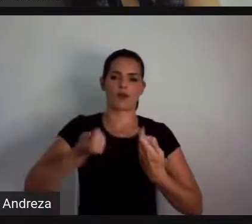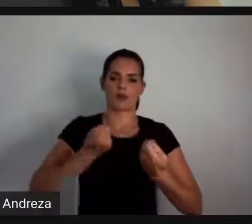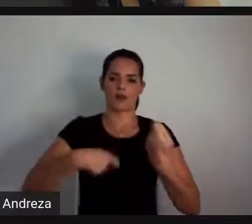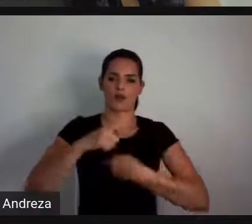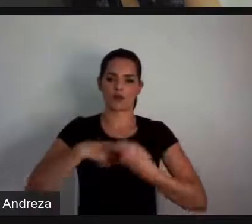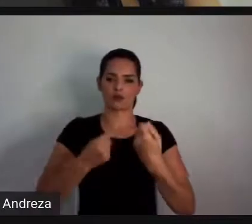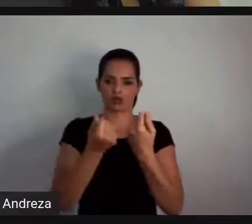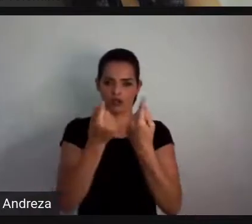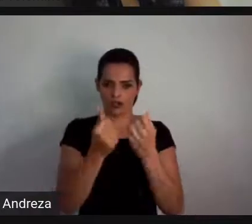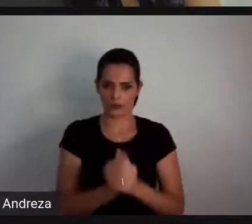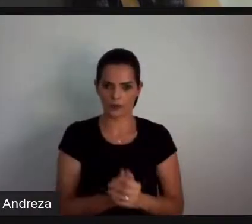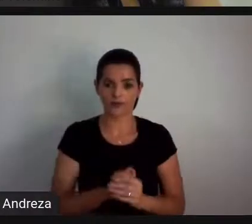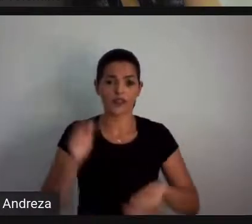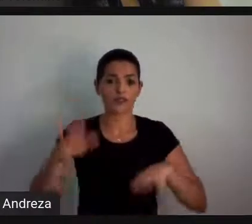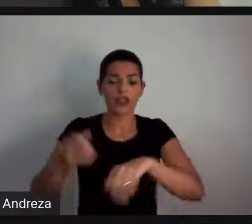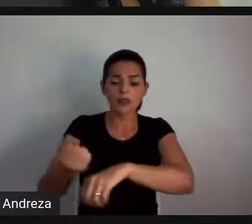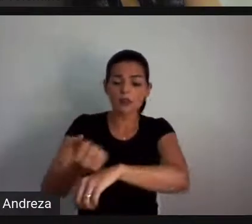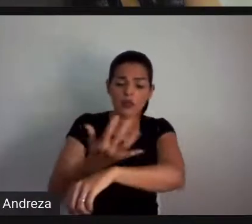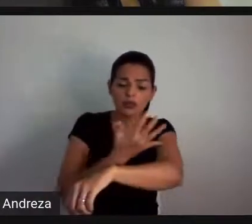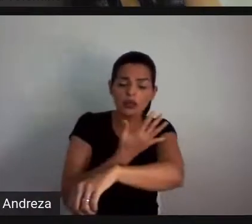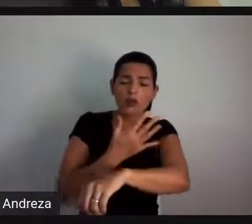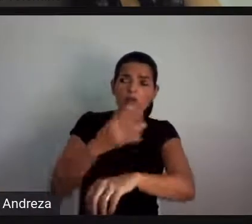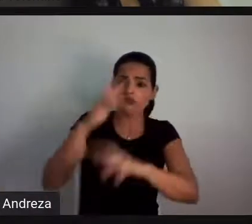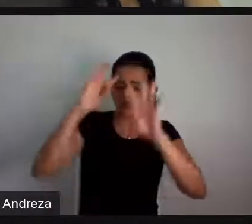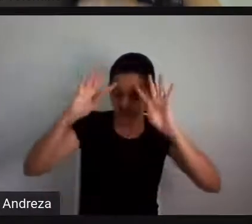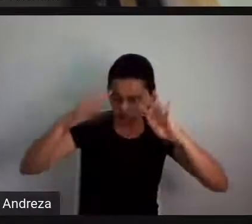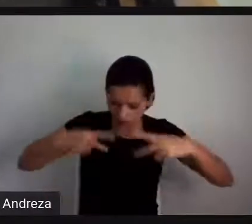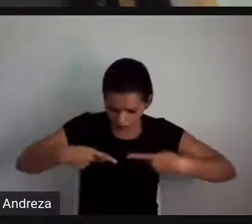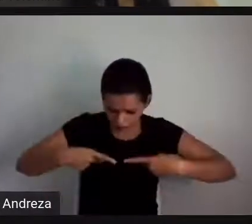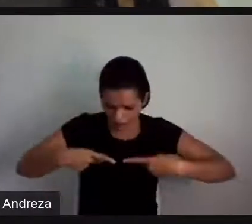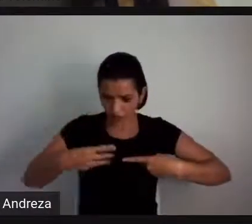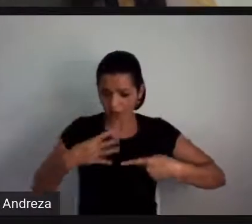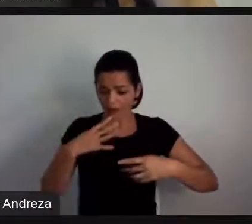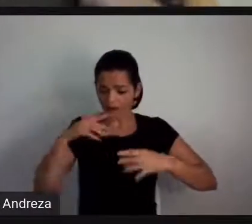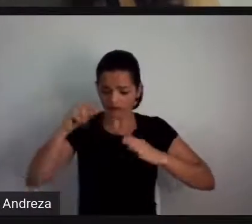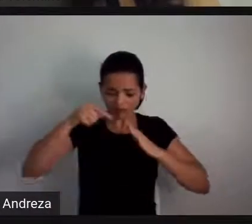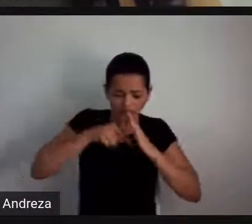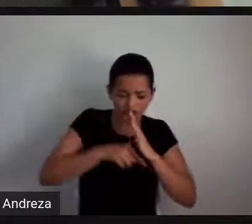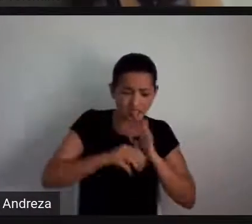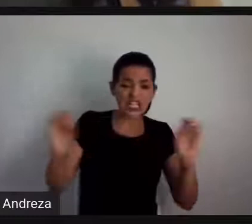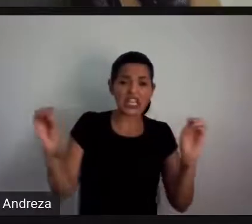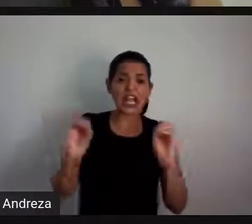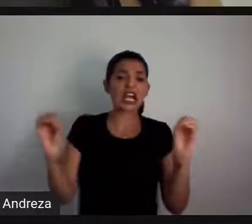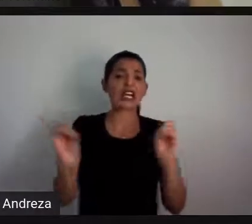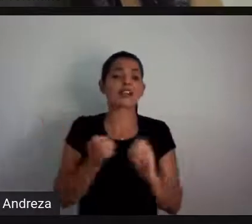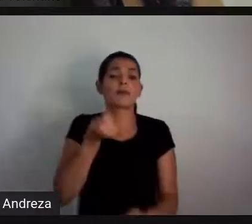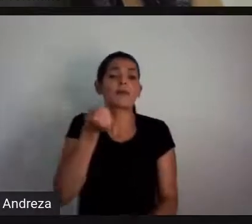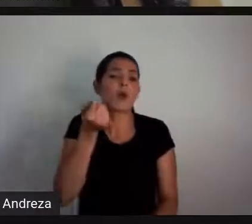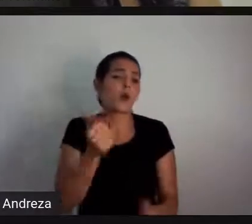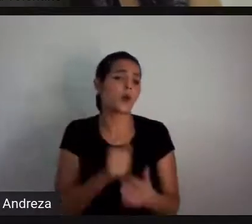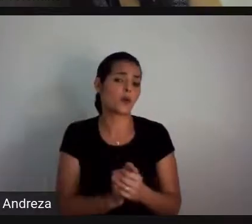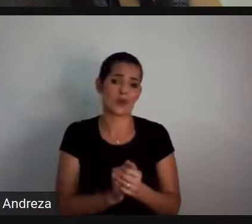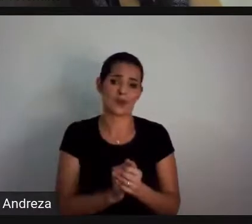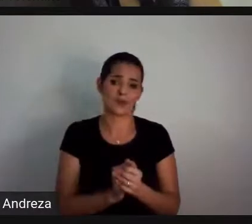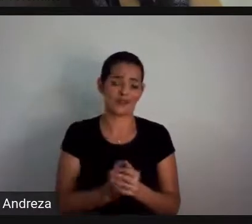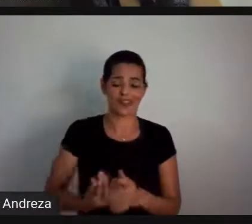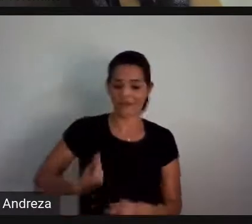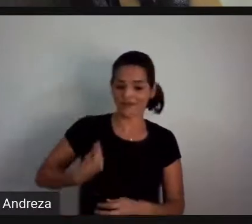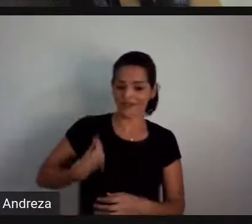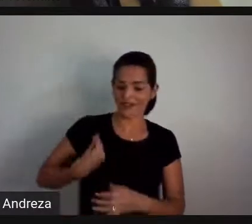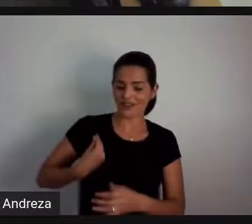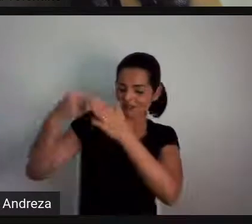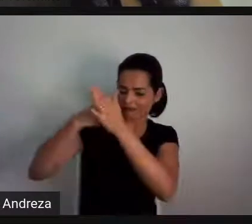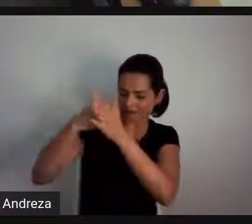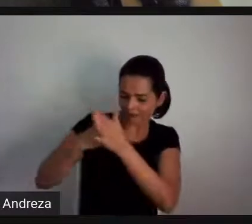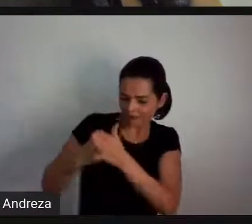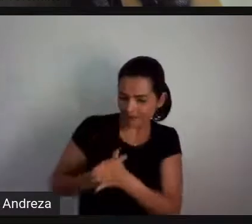às vezes, as nossas emoções e muito pouco nós mesmos. Não estamos refletindo sobre a vida, sobre os sistemas que envolvem as tomadas de